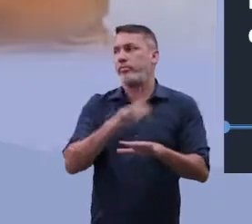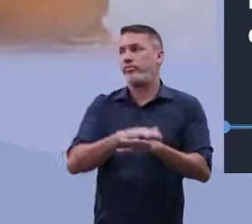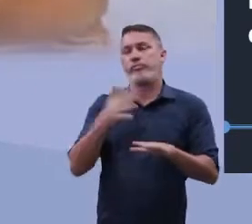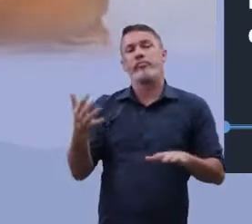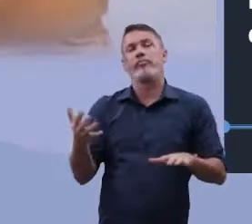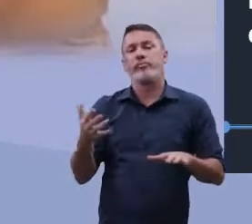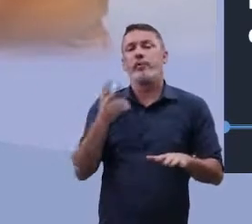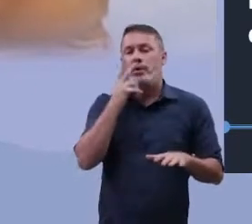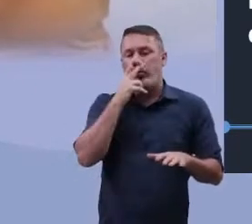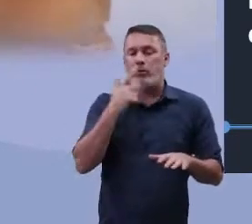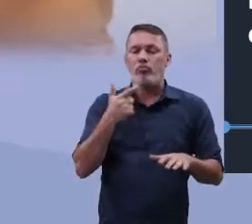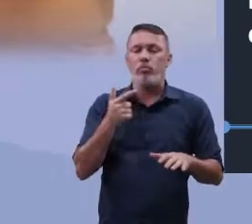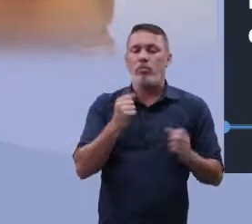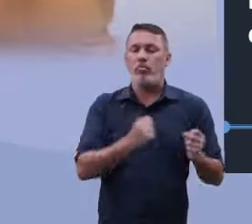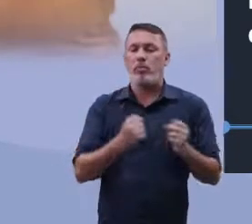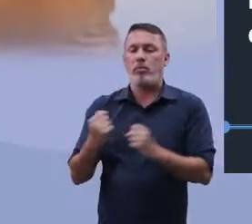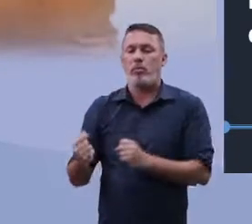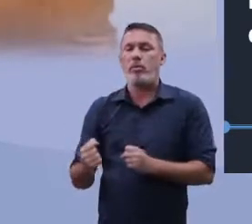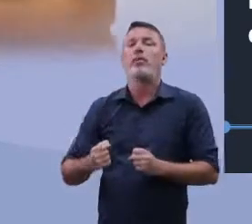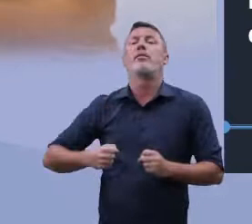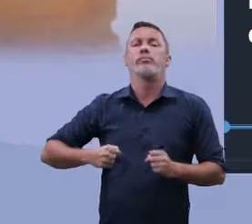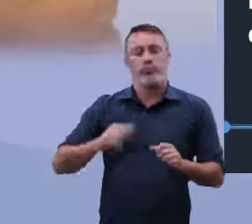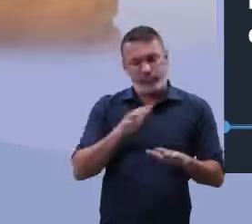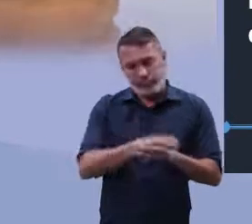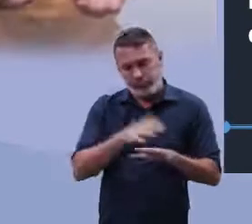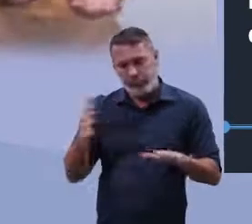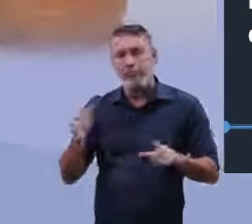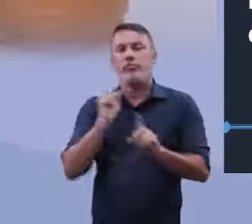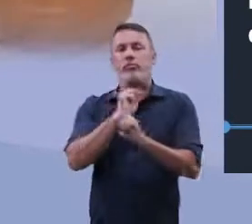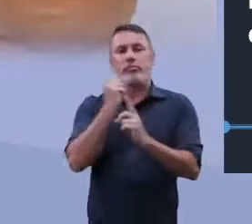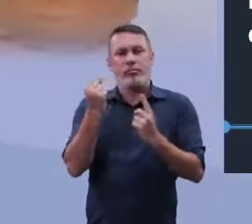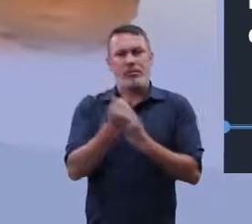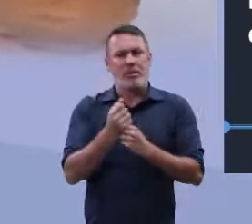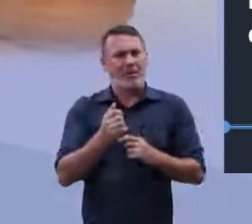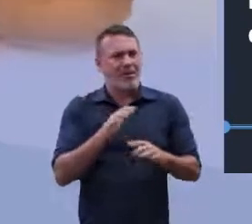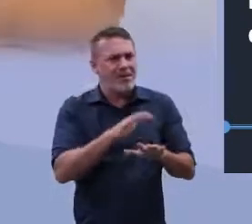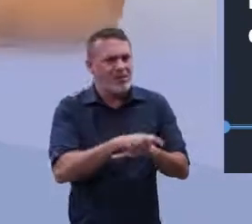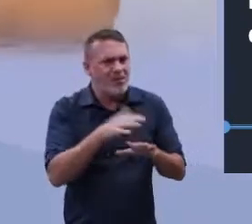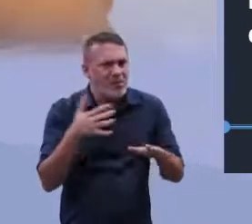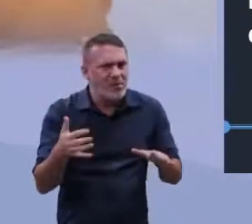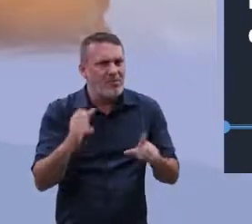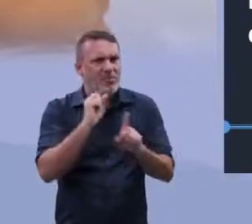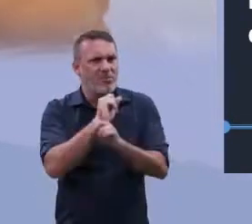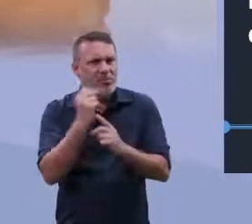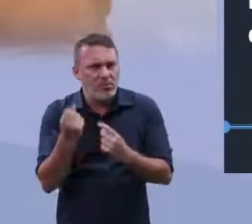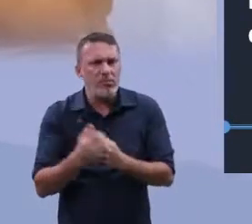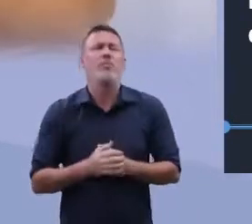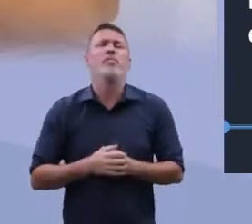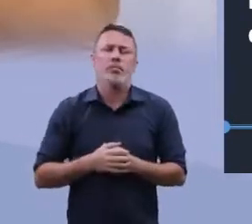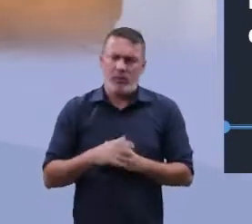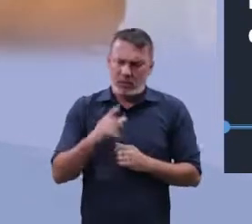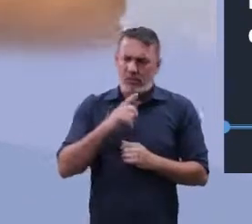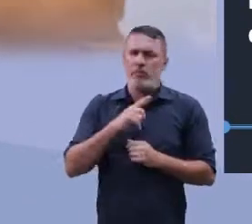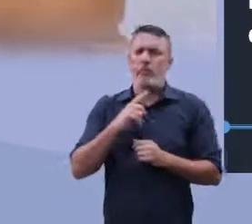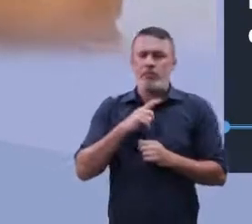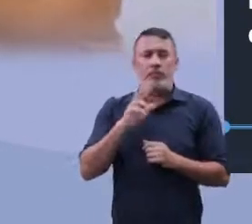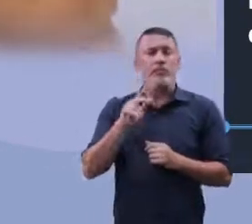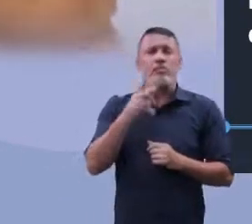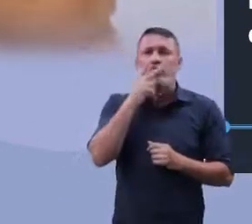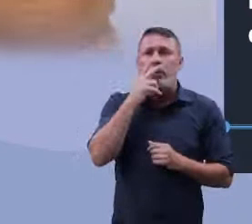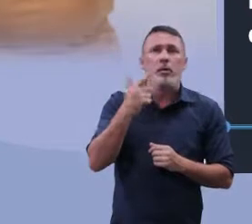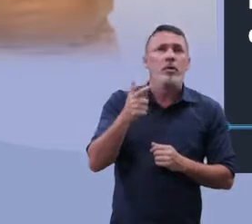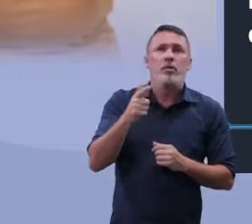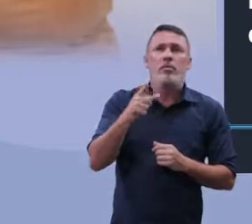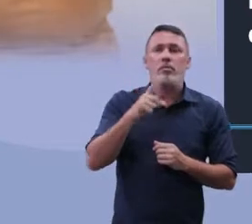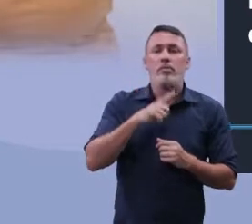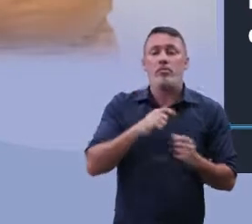Aqueles que possuem o menor poder, ele acaba sendo excluído da sociedade. Como assim, professor, excluído da sociedade? Vão matar? Não, mas